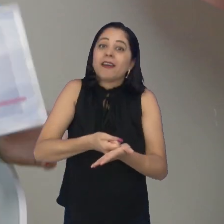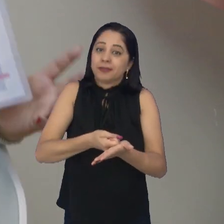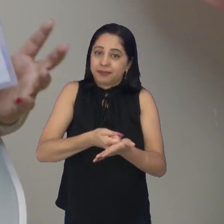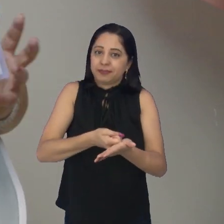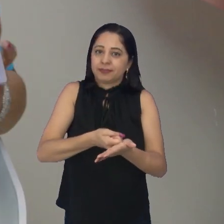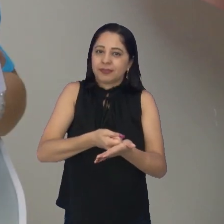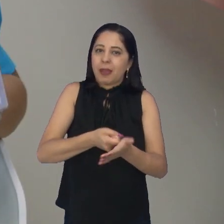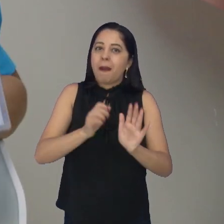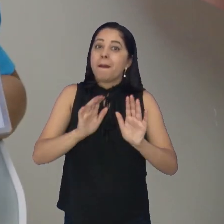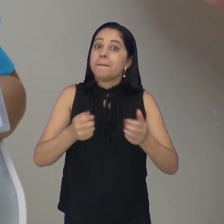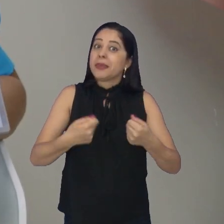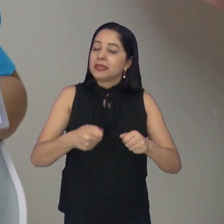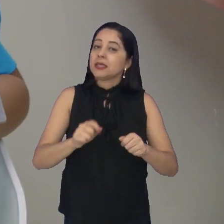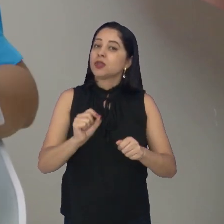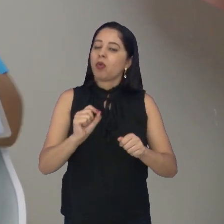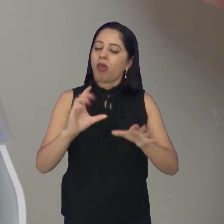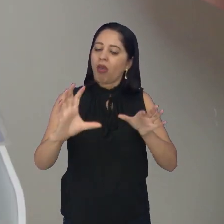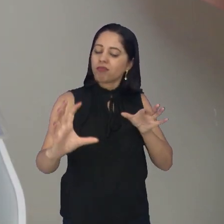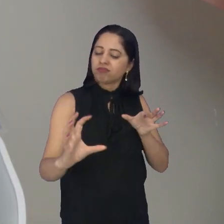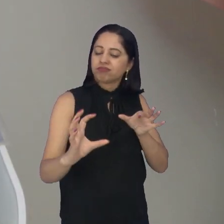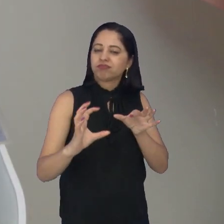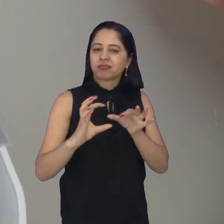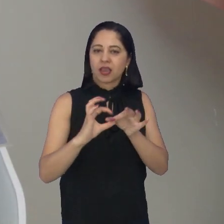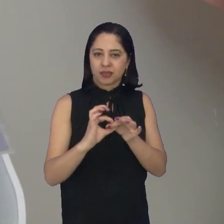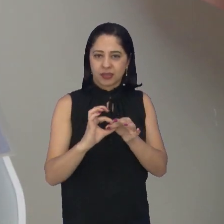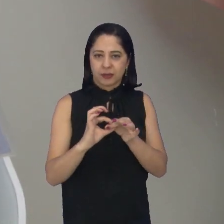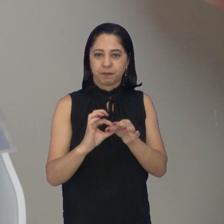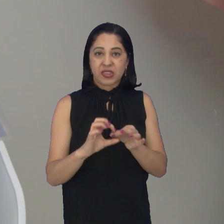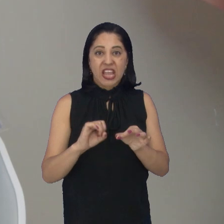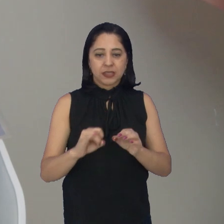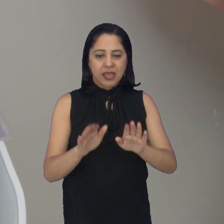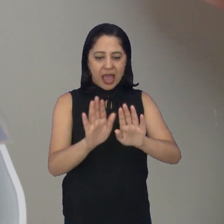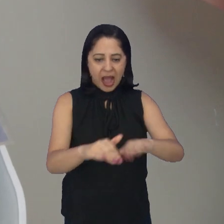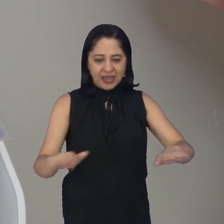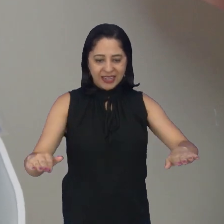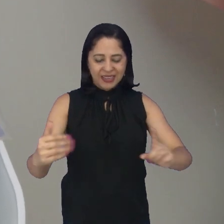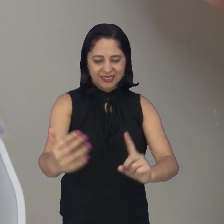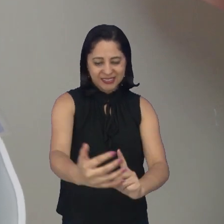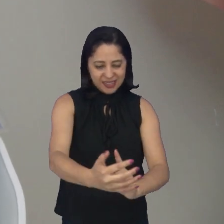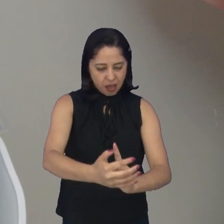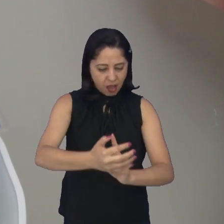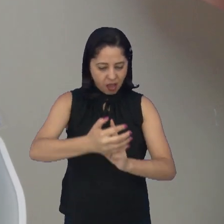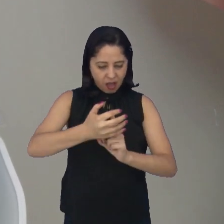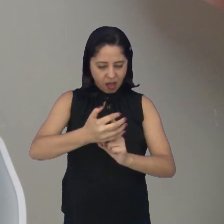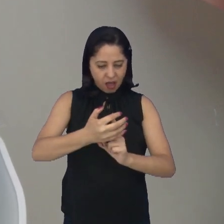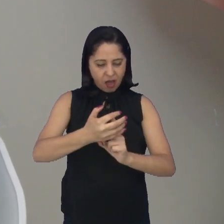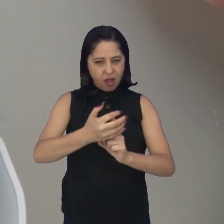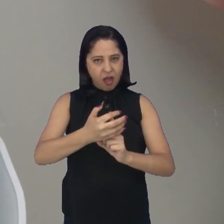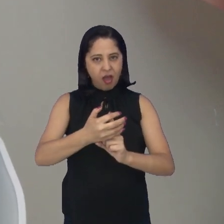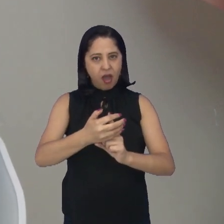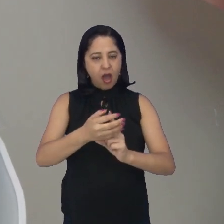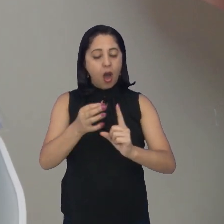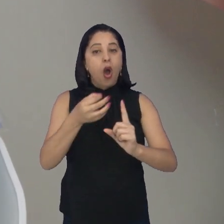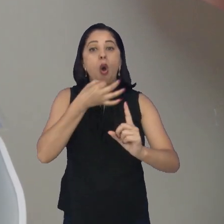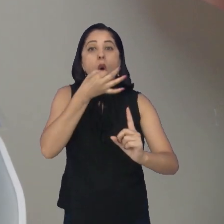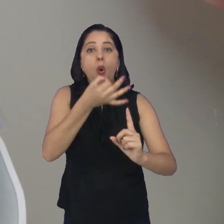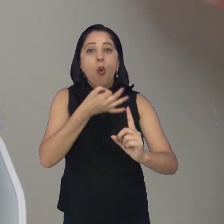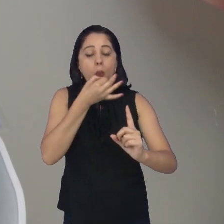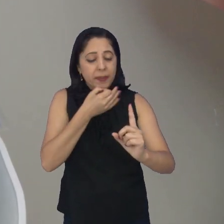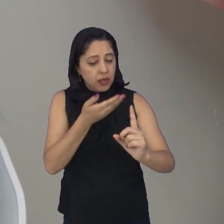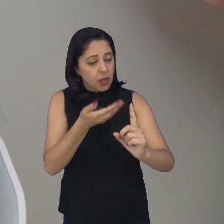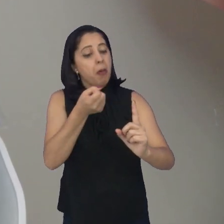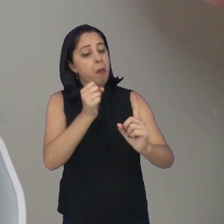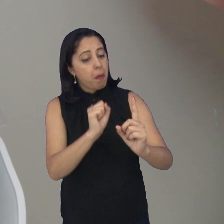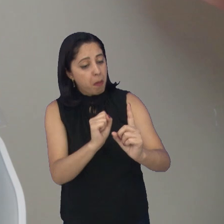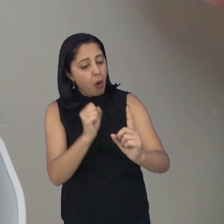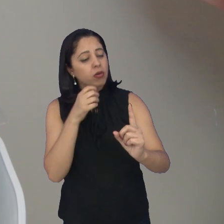estar conectada com ela. Quando você traz a criança para perto, escuta o que ela tem para dizer com atenção, isso